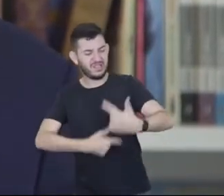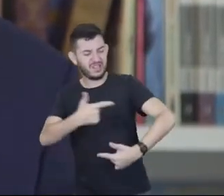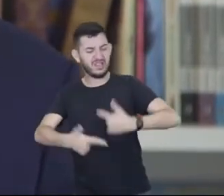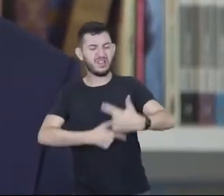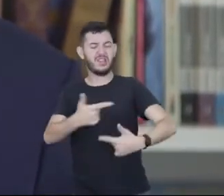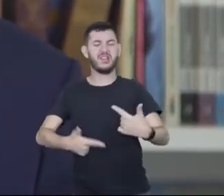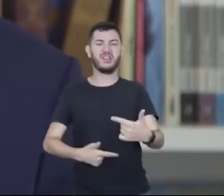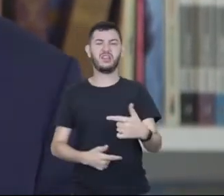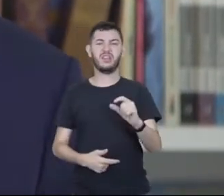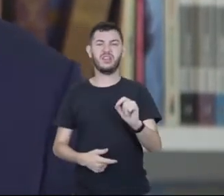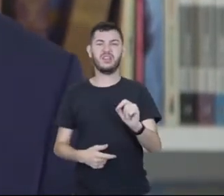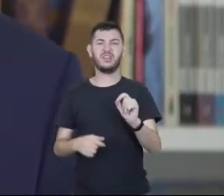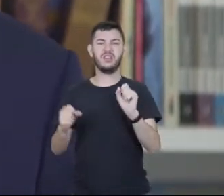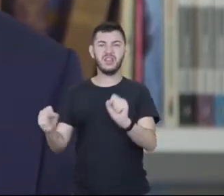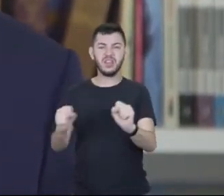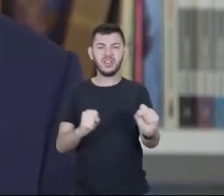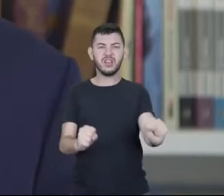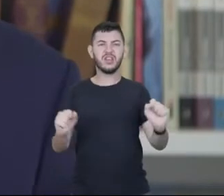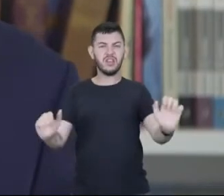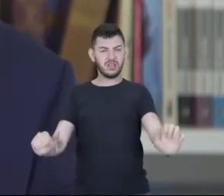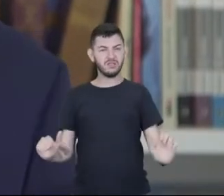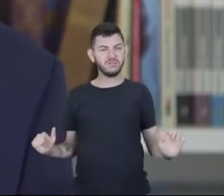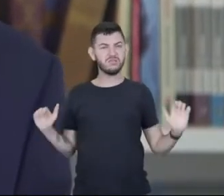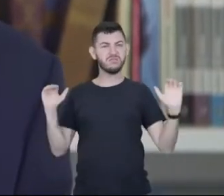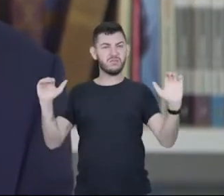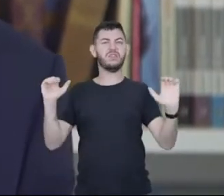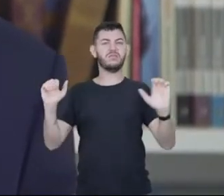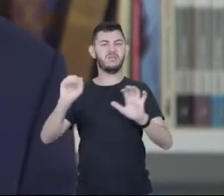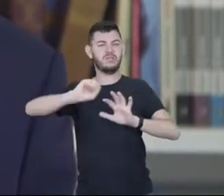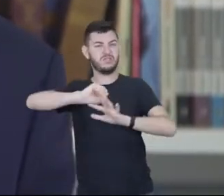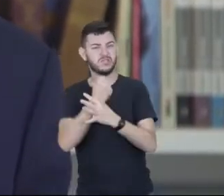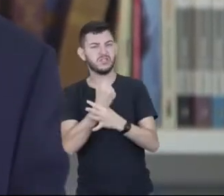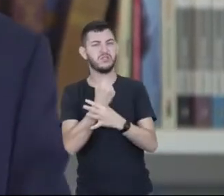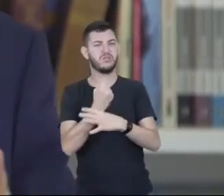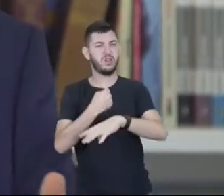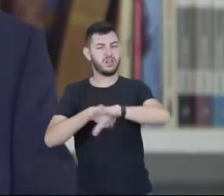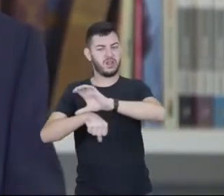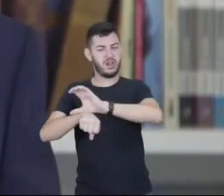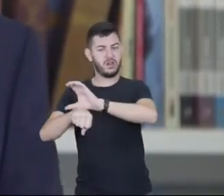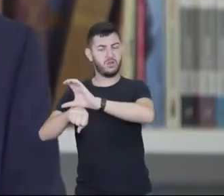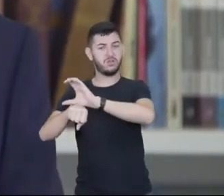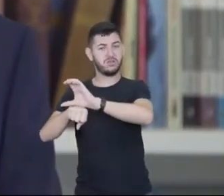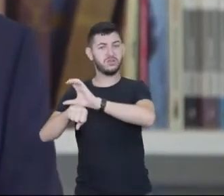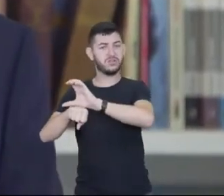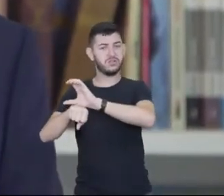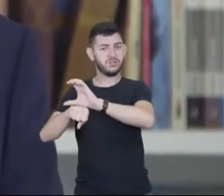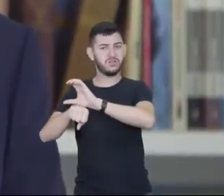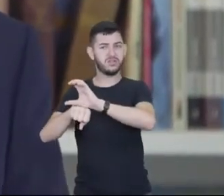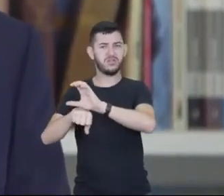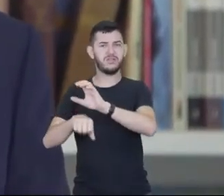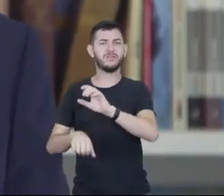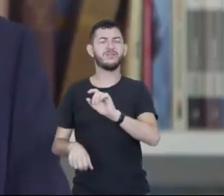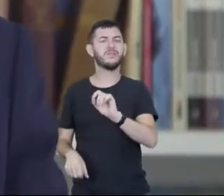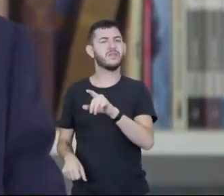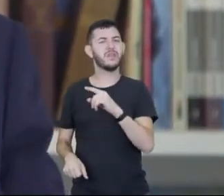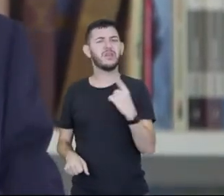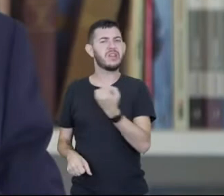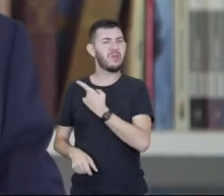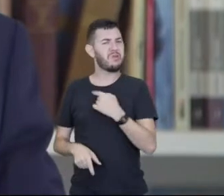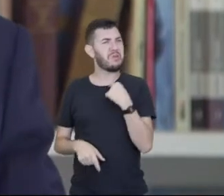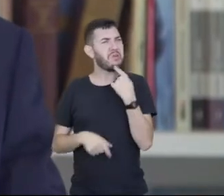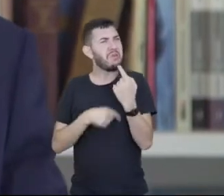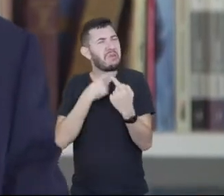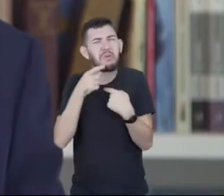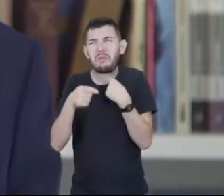soberanamente mente assegurados pela constituição não nos cabe duvidar a